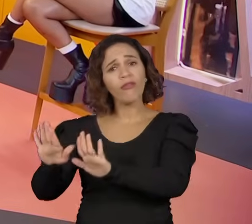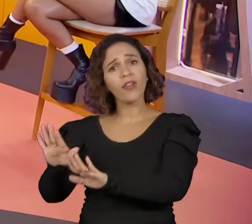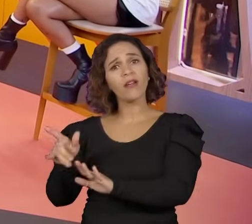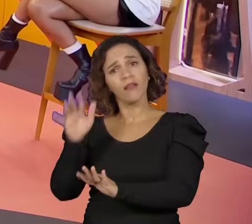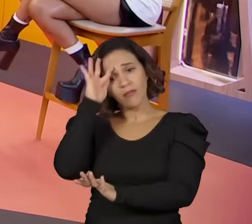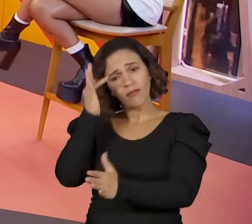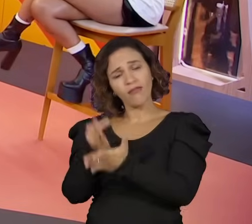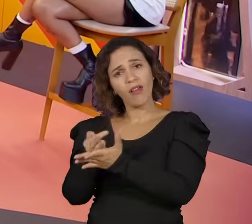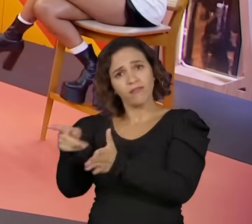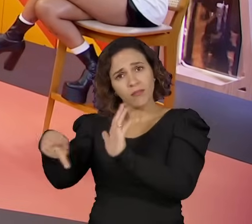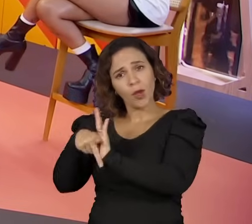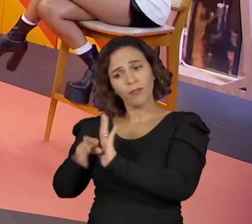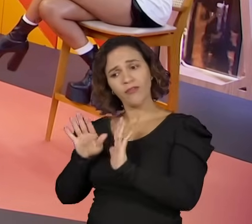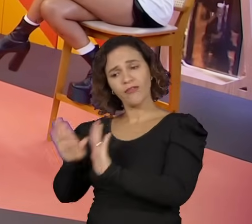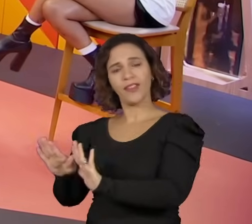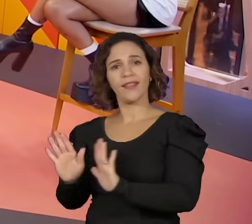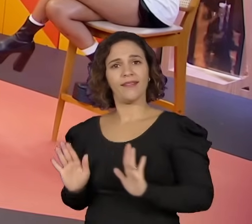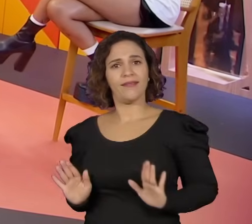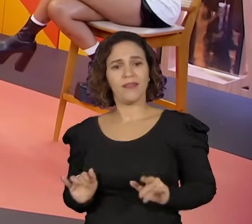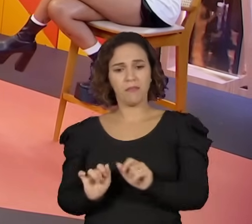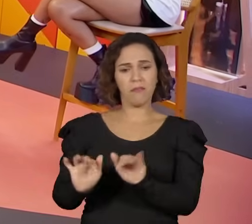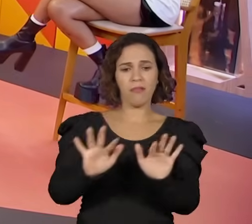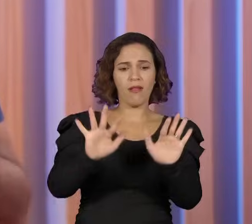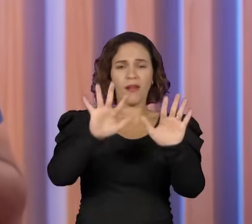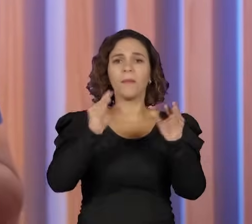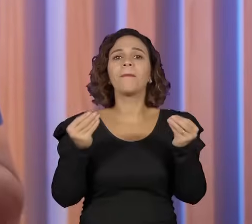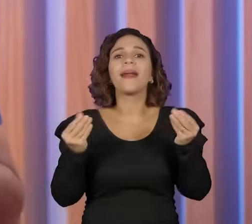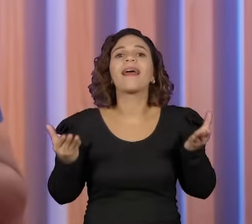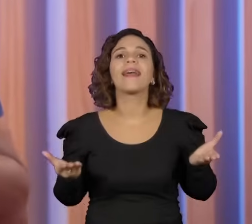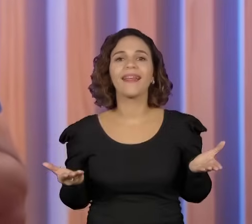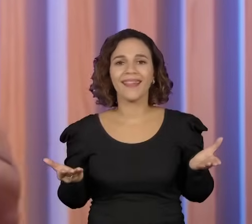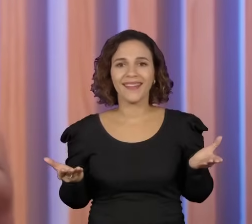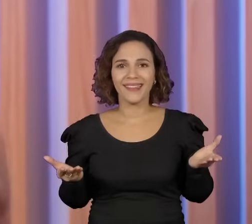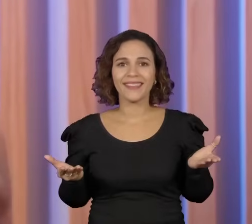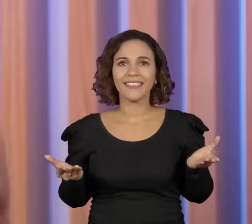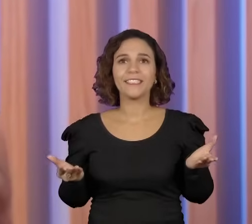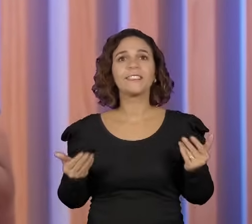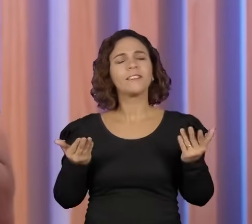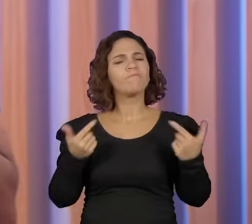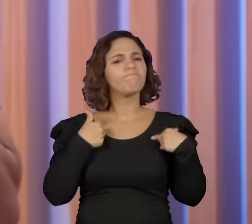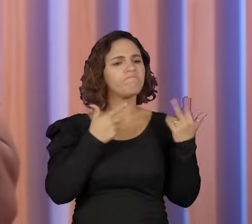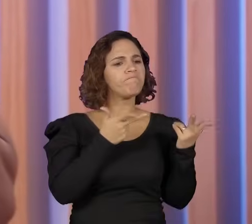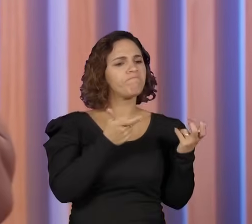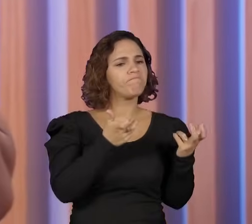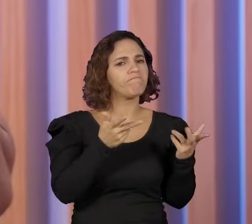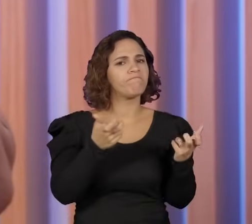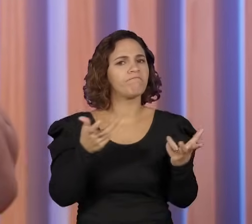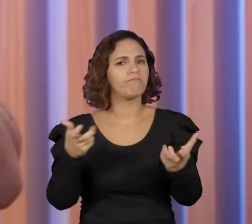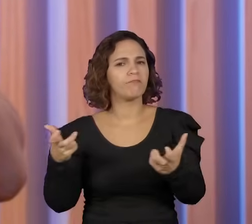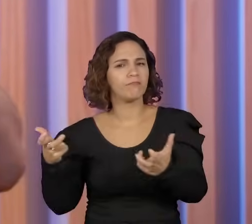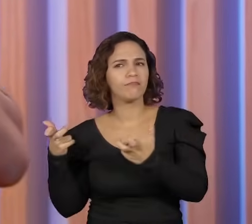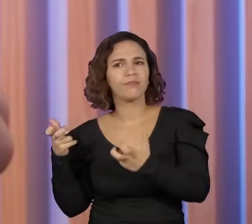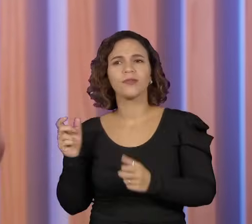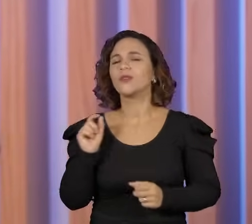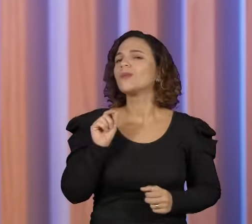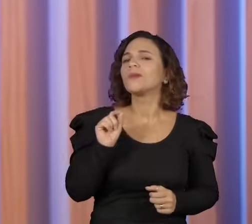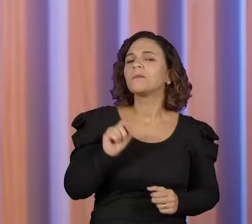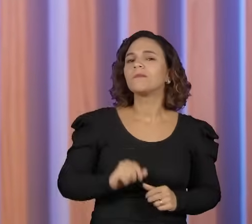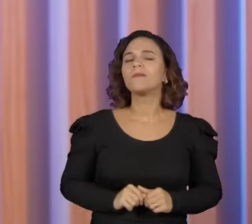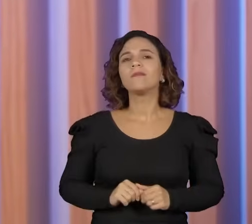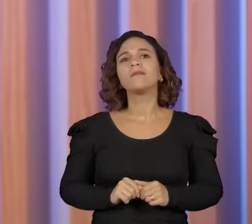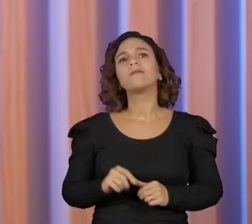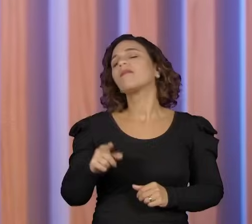no seu lugar. Não sai. Não sai do seu lugar. E aí o que eu vejo é que quanto